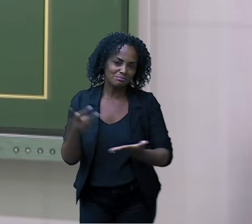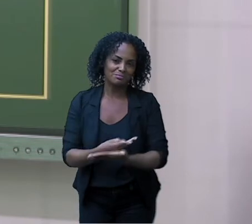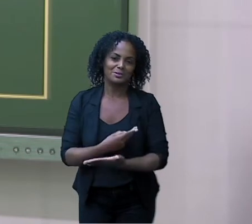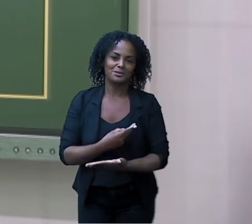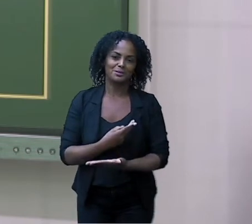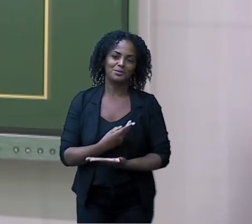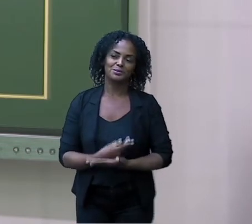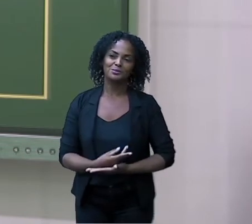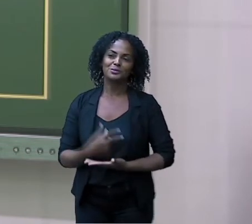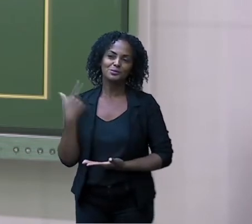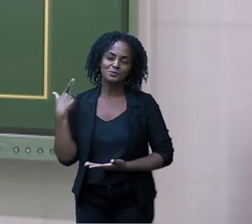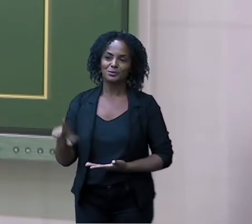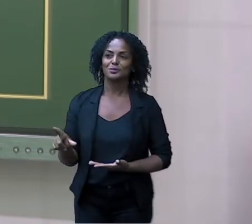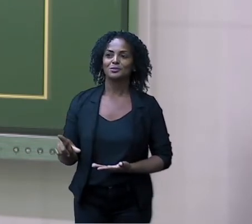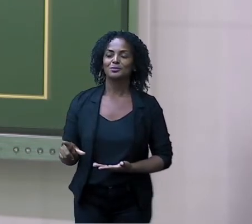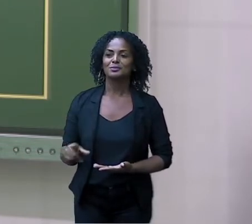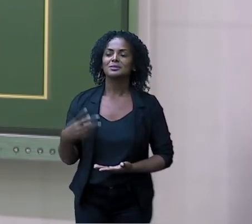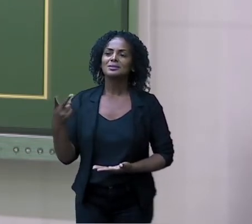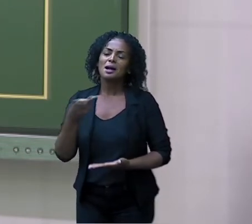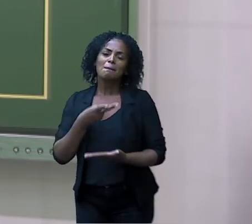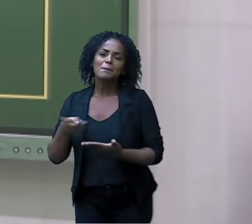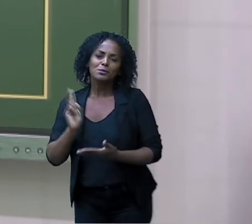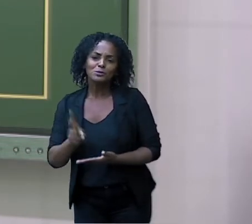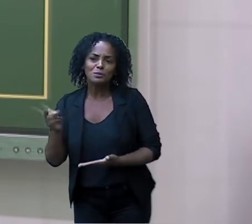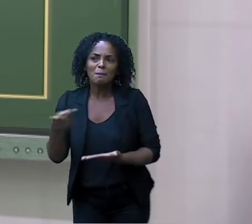Não. Vamos ver aqui.